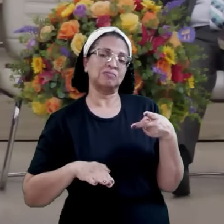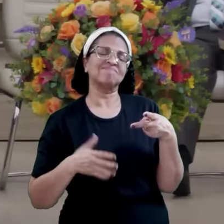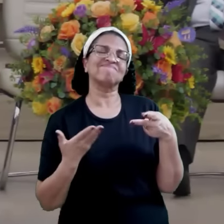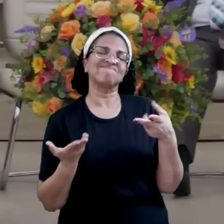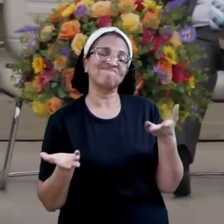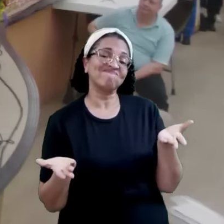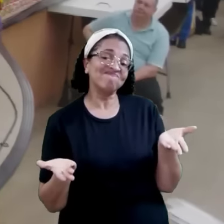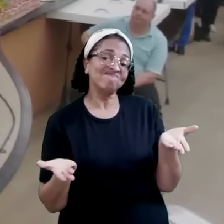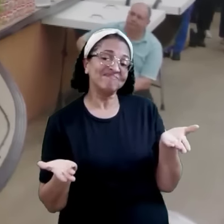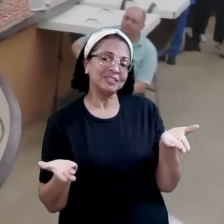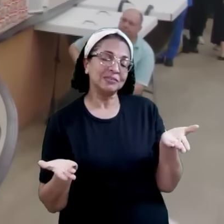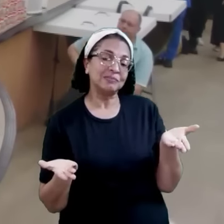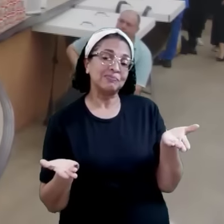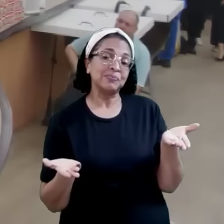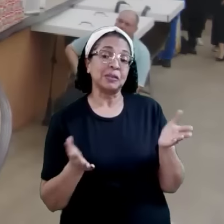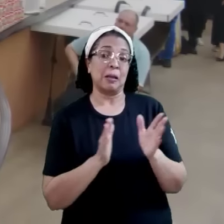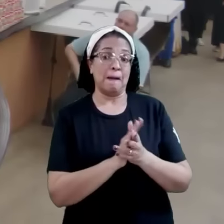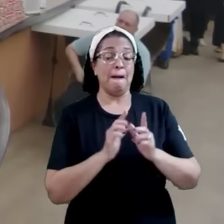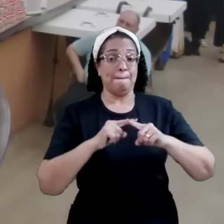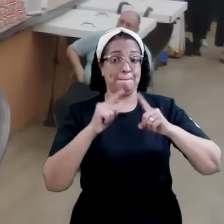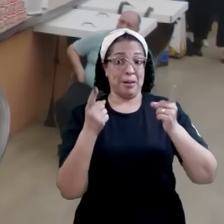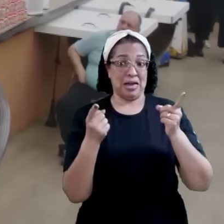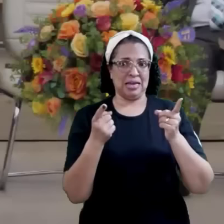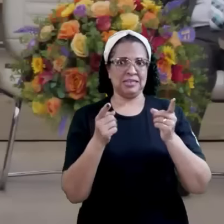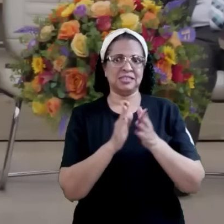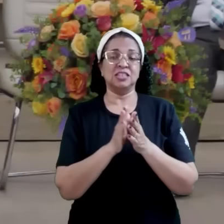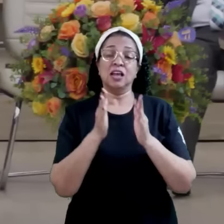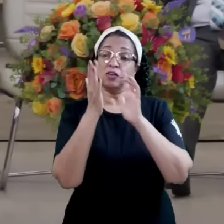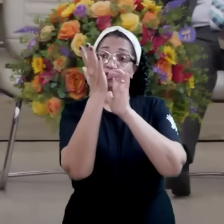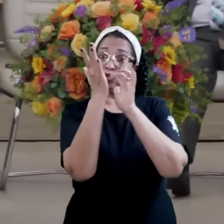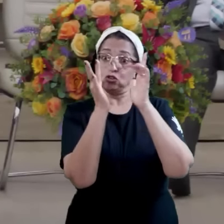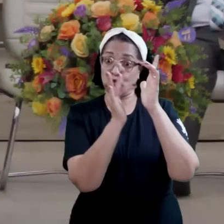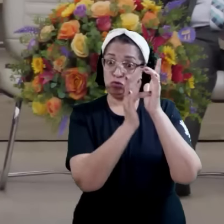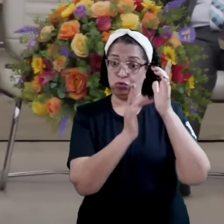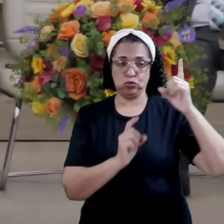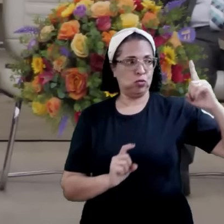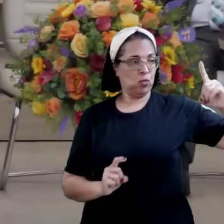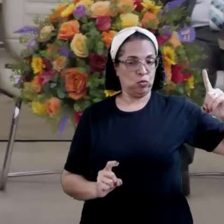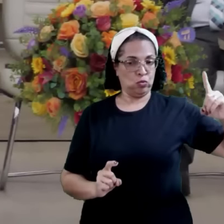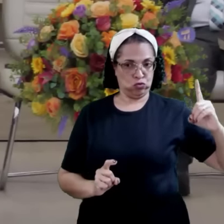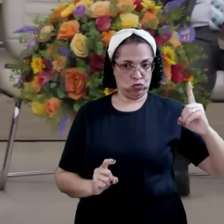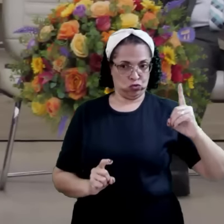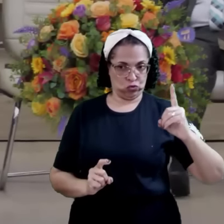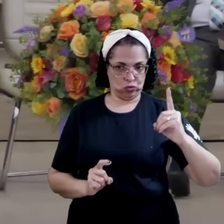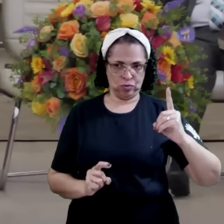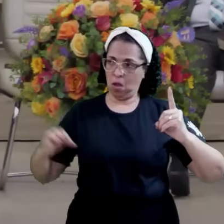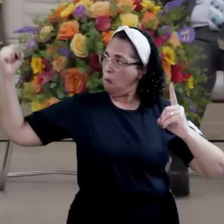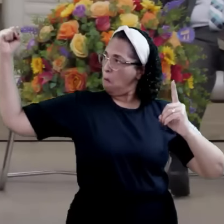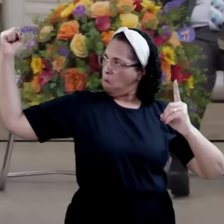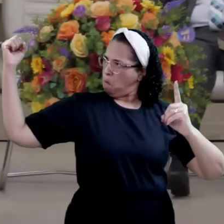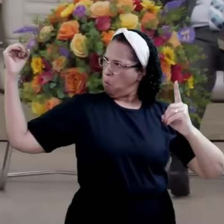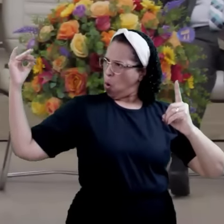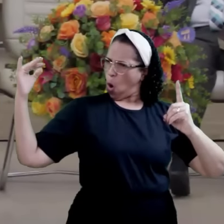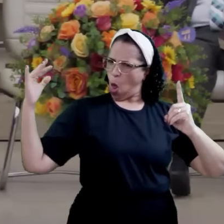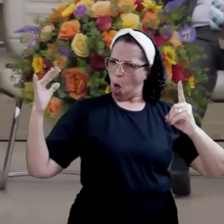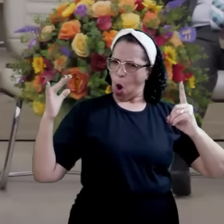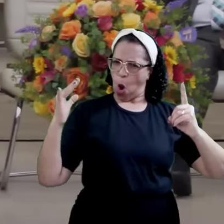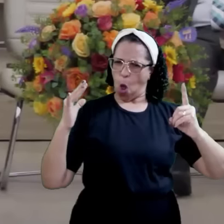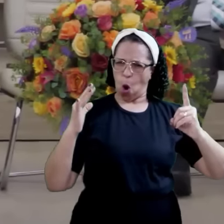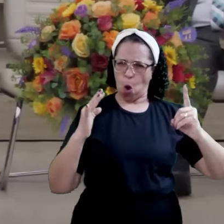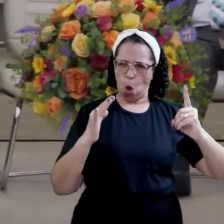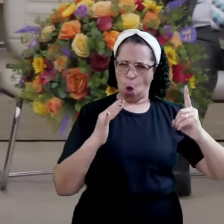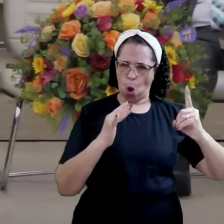passar ele correu adiante ou seja Jesus vindo com os discípulos a multidão cercada eu quero crer que